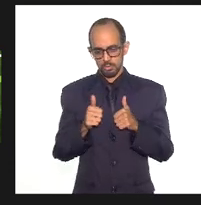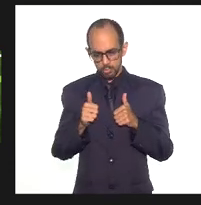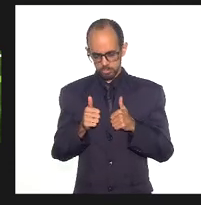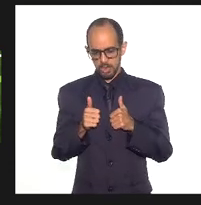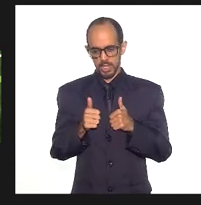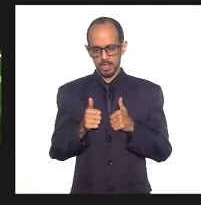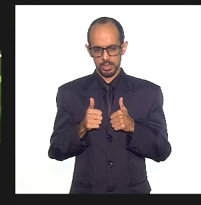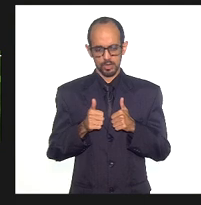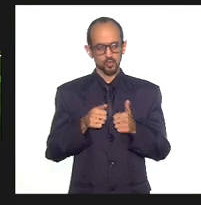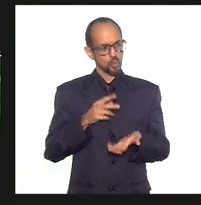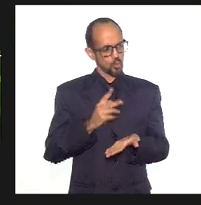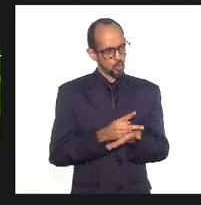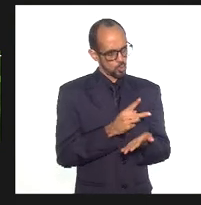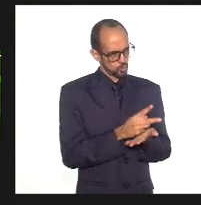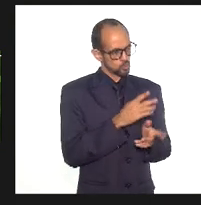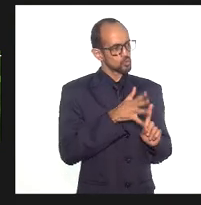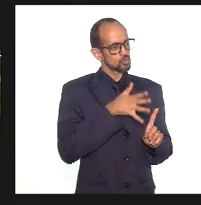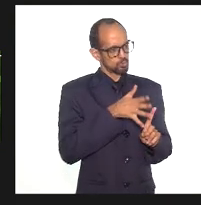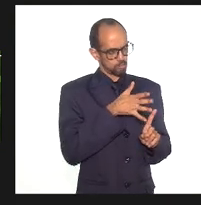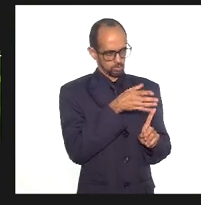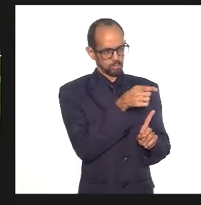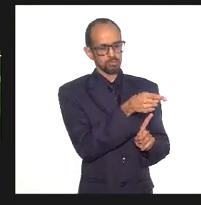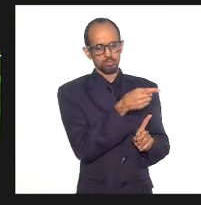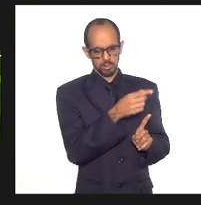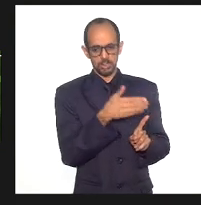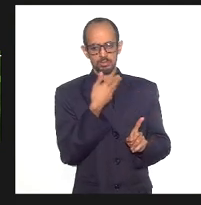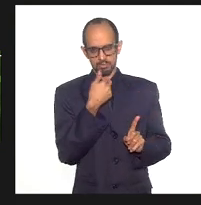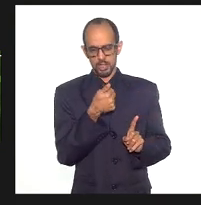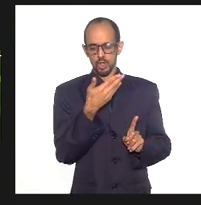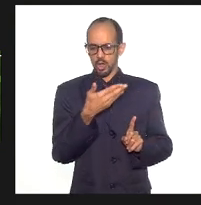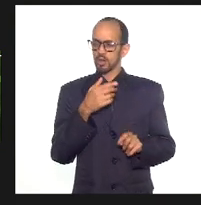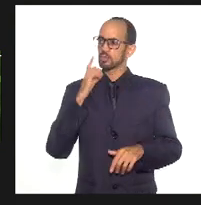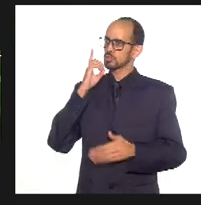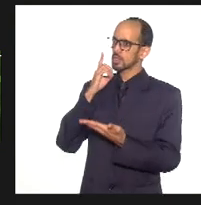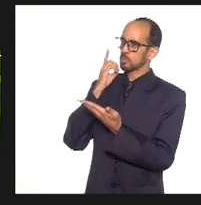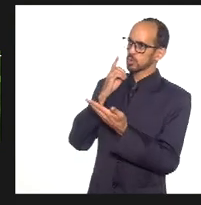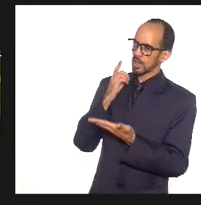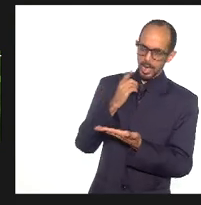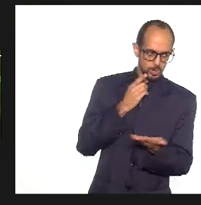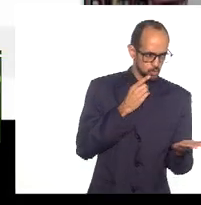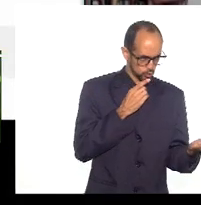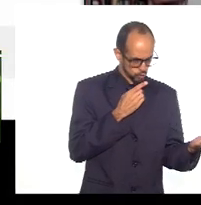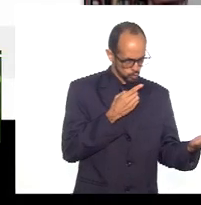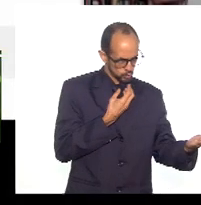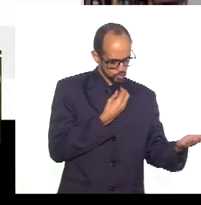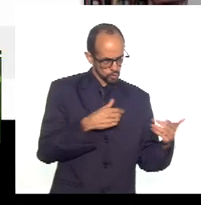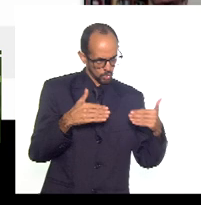doutor Daniel? Claro, claro. Os deputados concordam, os presentes?